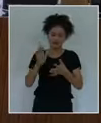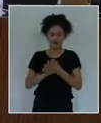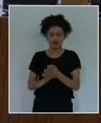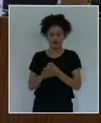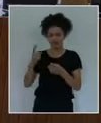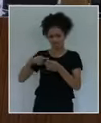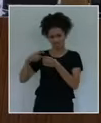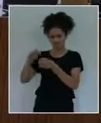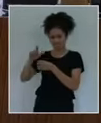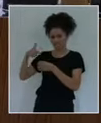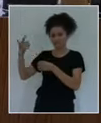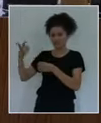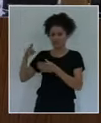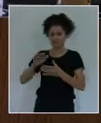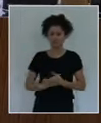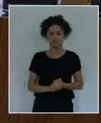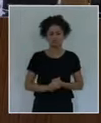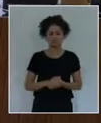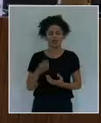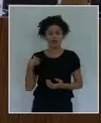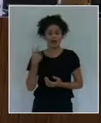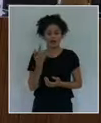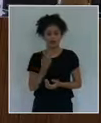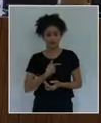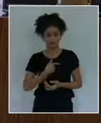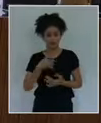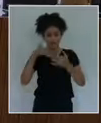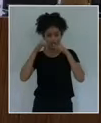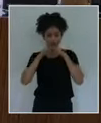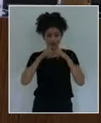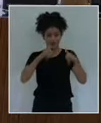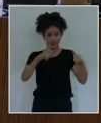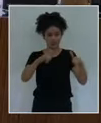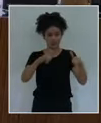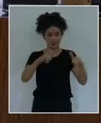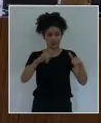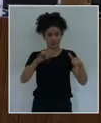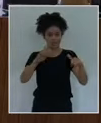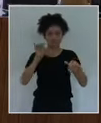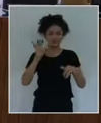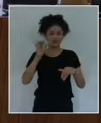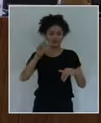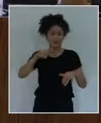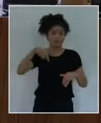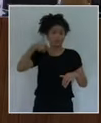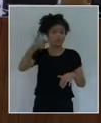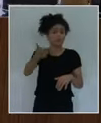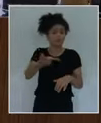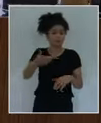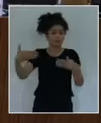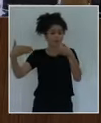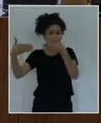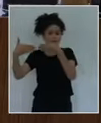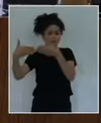da montante lá do Turvo, a gente só avisa através da Brecha. A gente